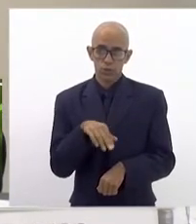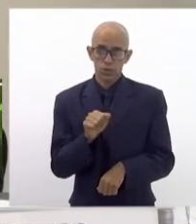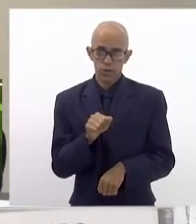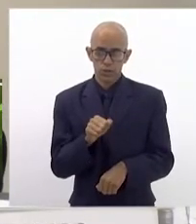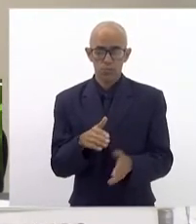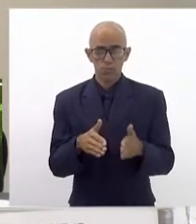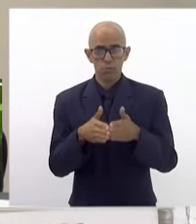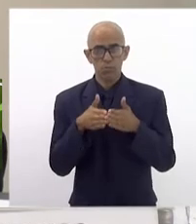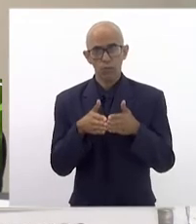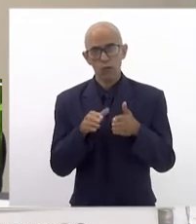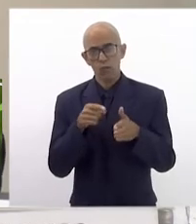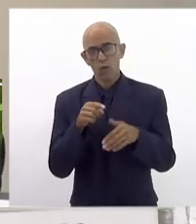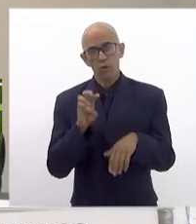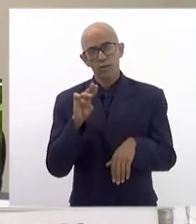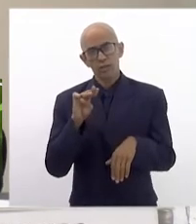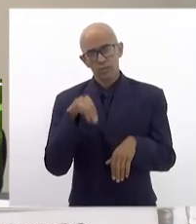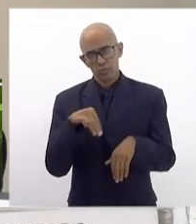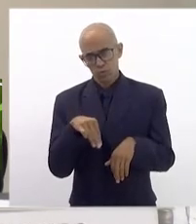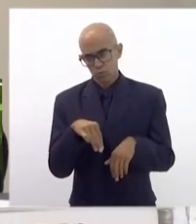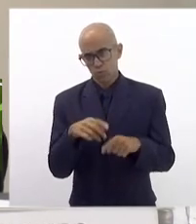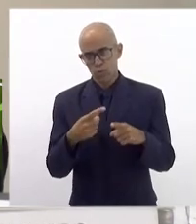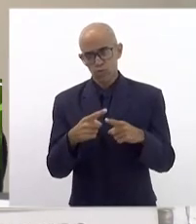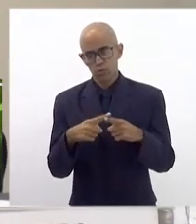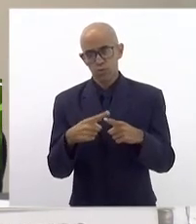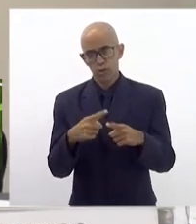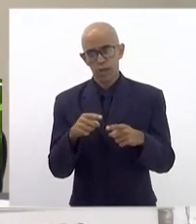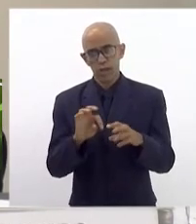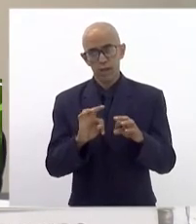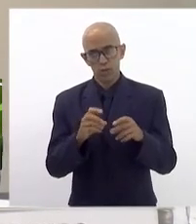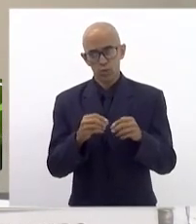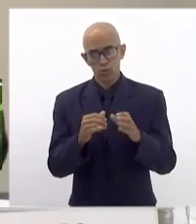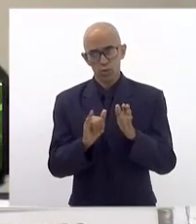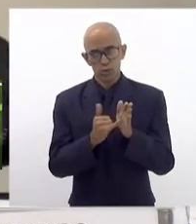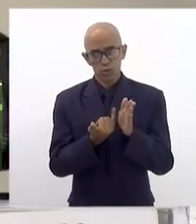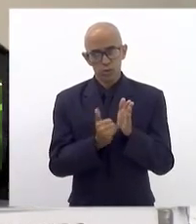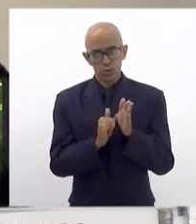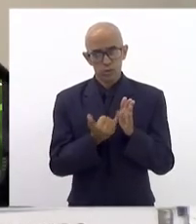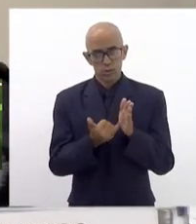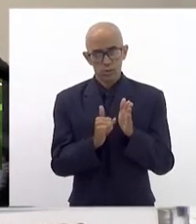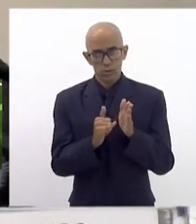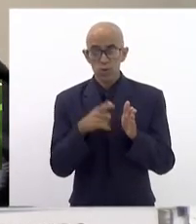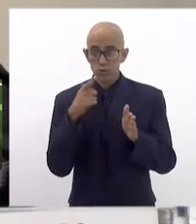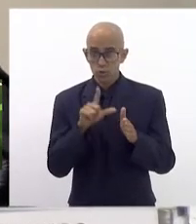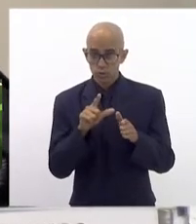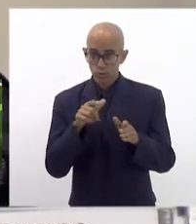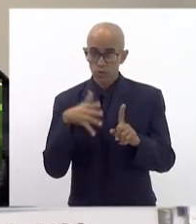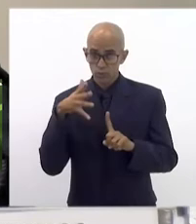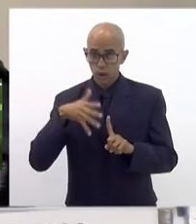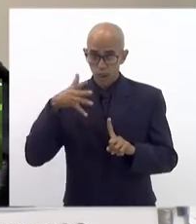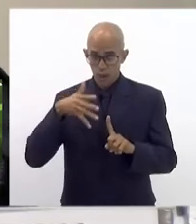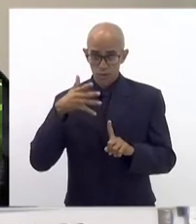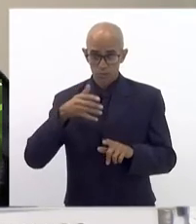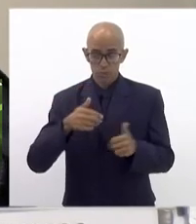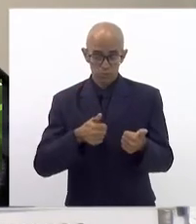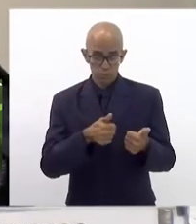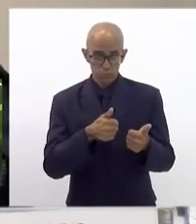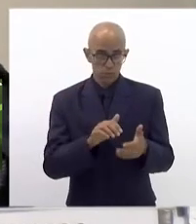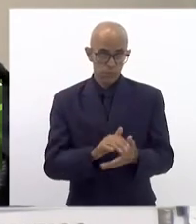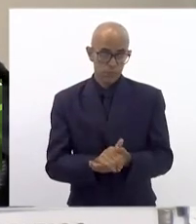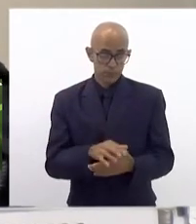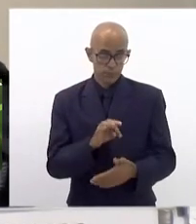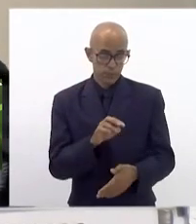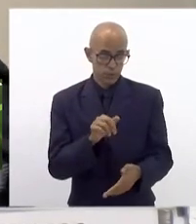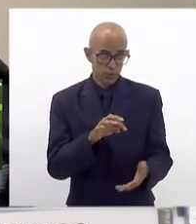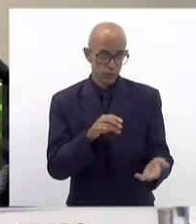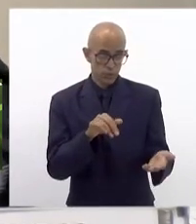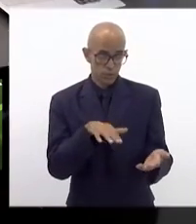observar esse tempo de 3 minutos para que todas as inscrições sejam mantidas e a gente tenha a possibilidade de ouvir todo mundo. Tatiana, bem-vinda. Você